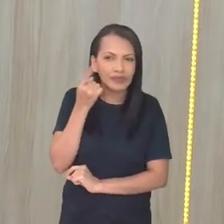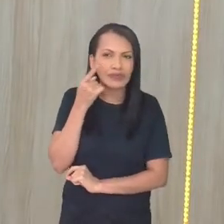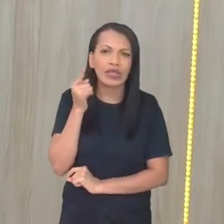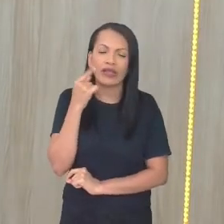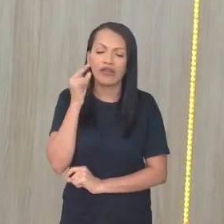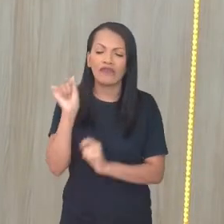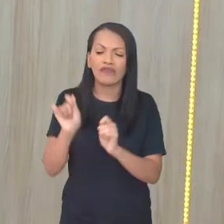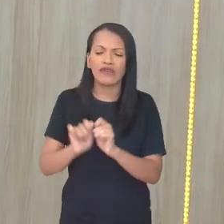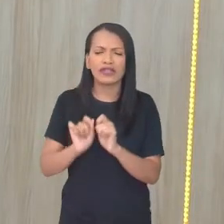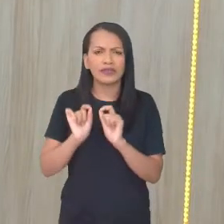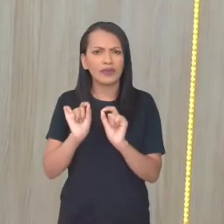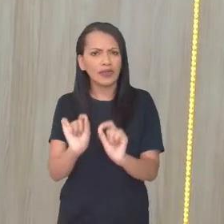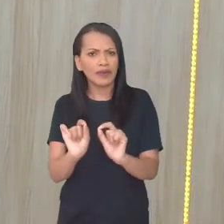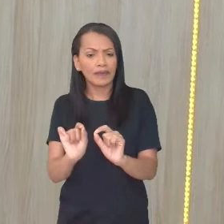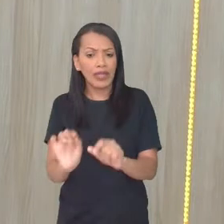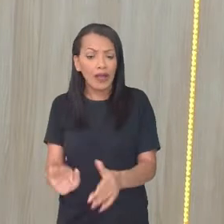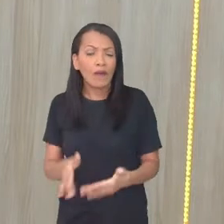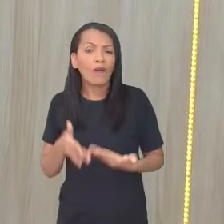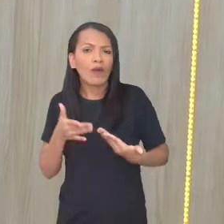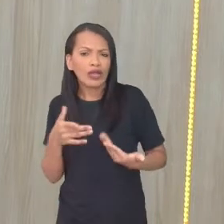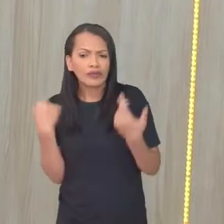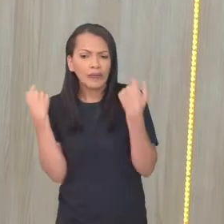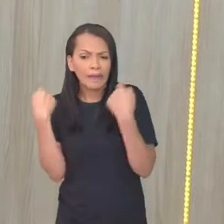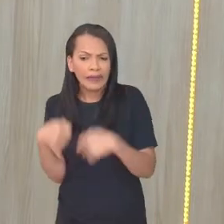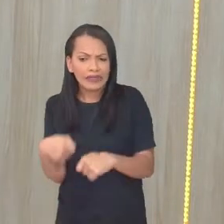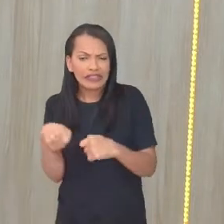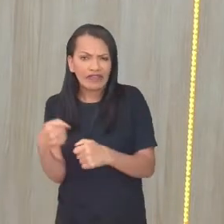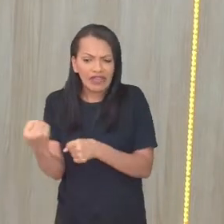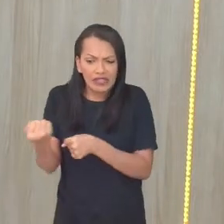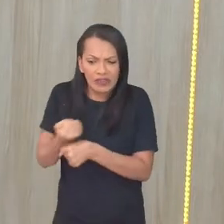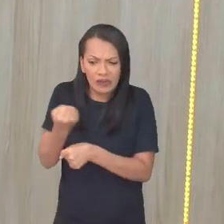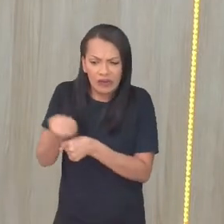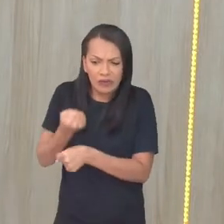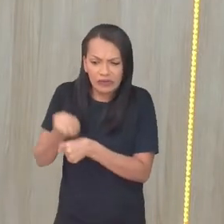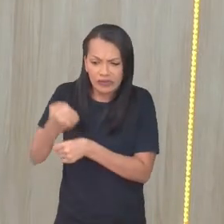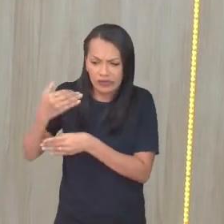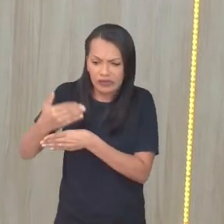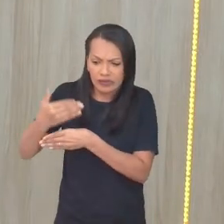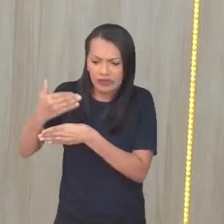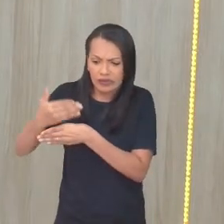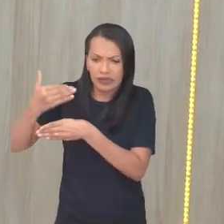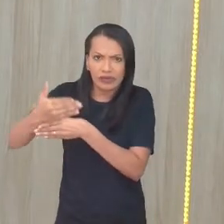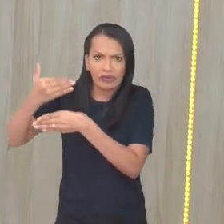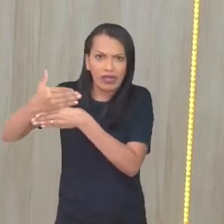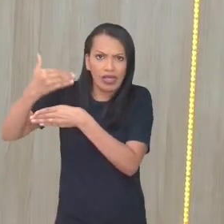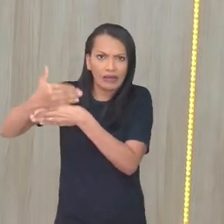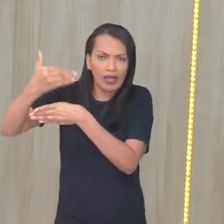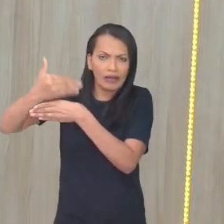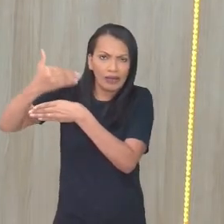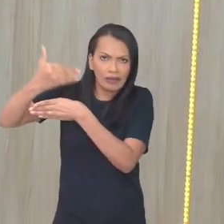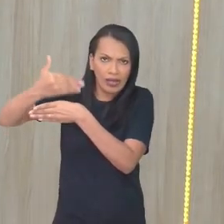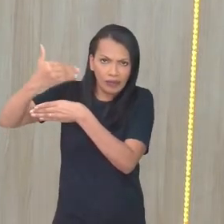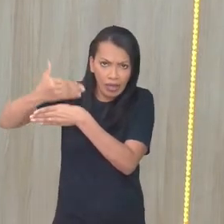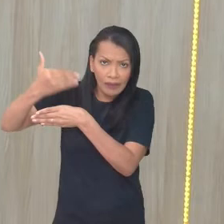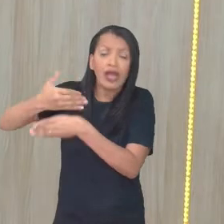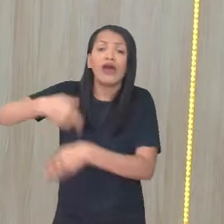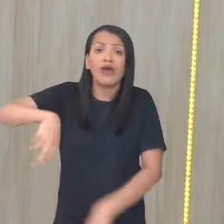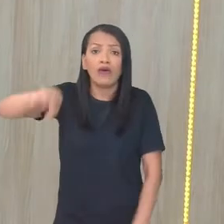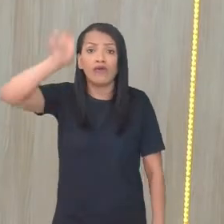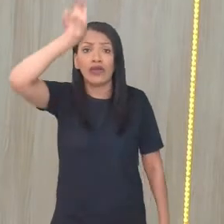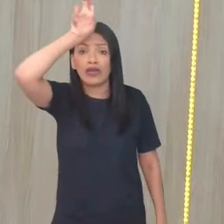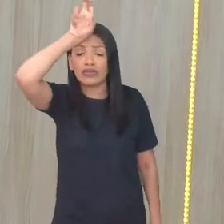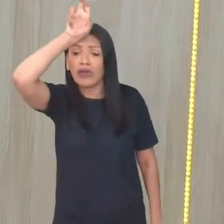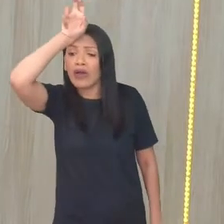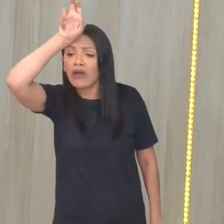eles faziam o seguinte: quando havia necessidade da construção de alguma obra pública, né, da parte do Estado, o faraó recrutava